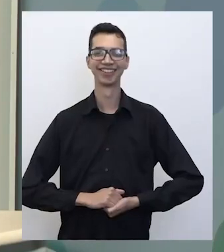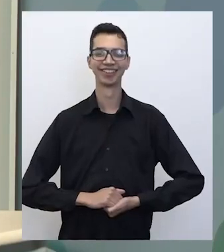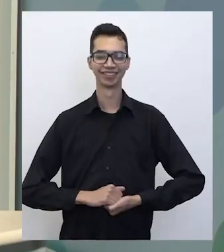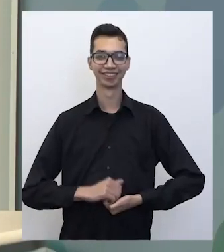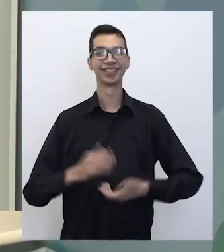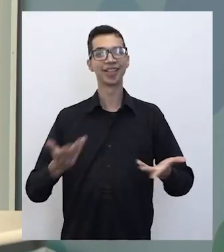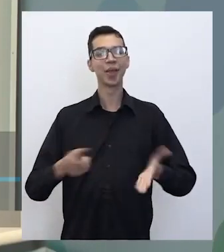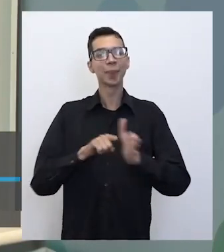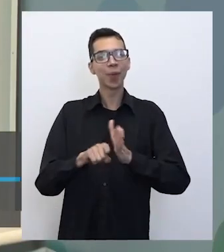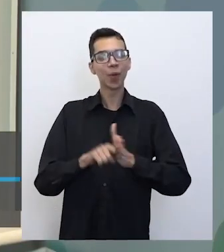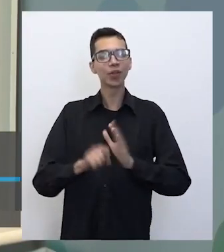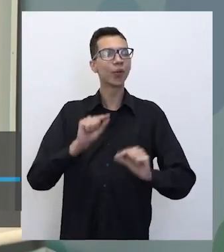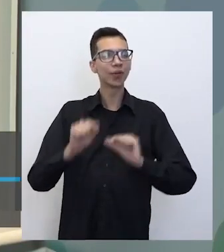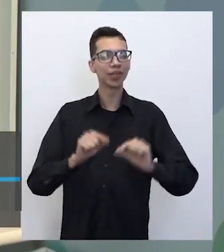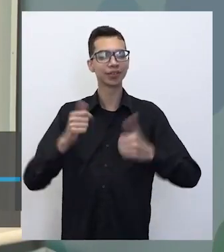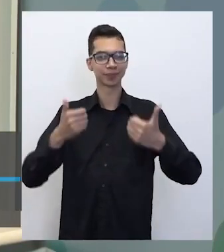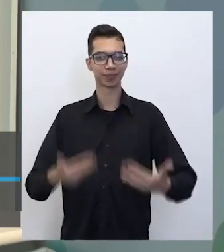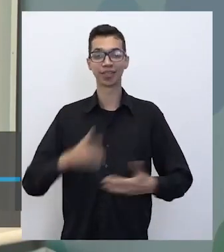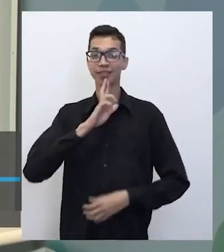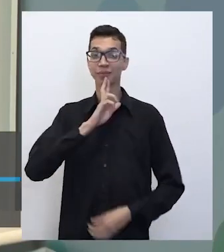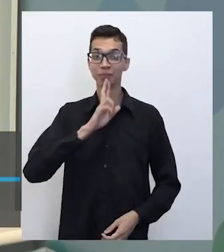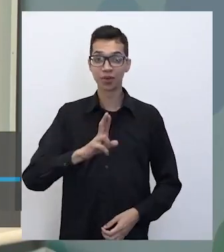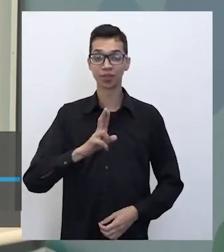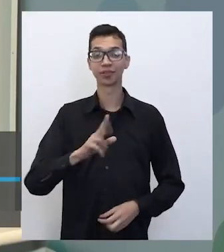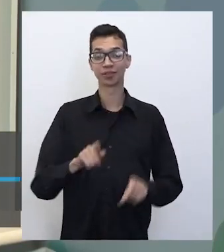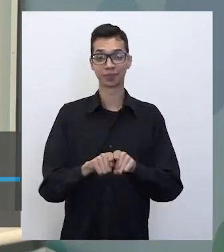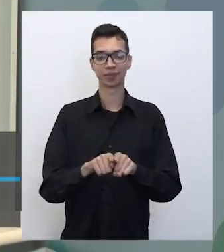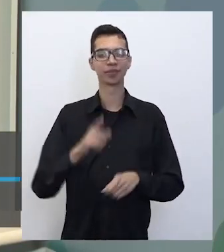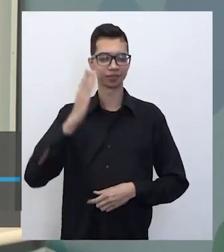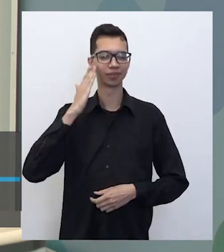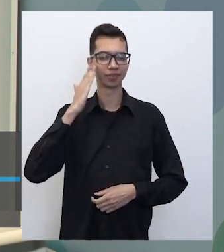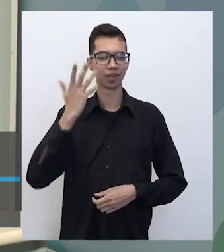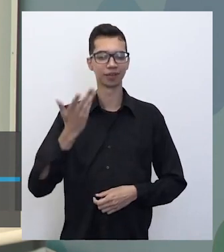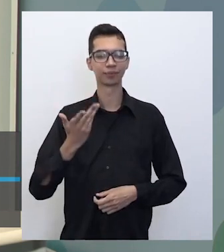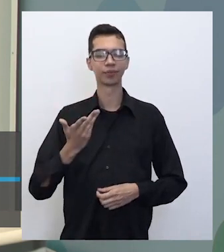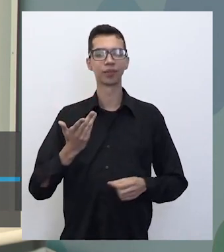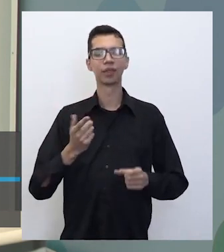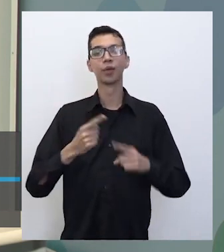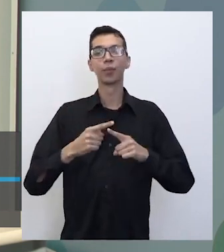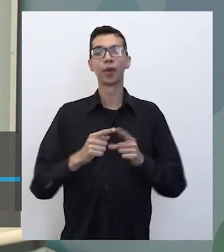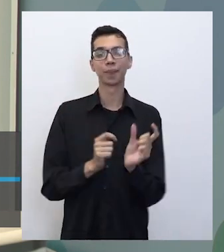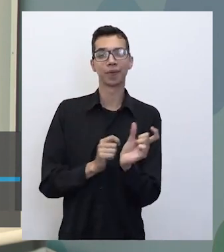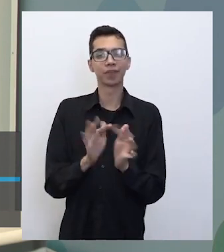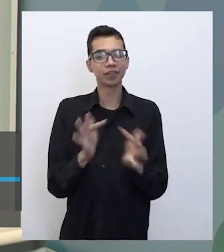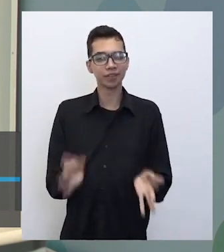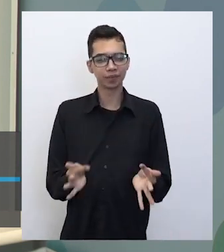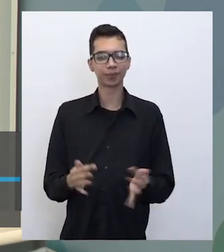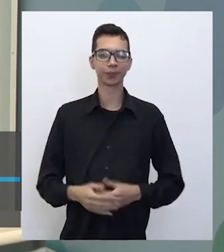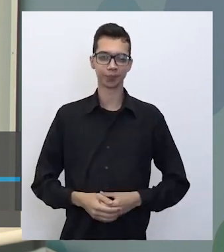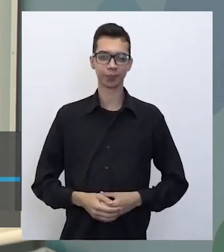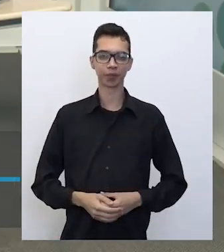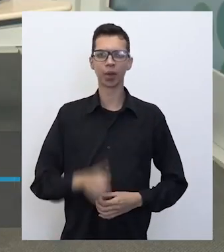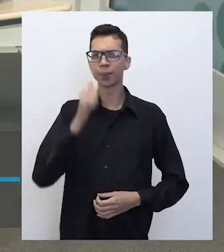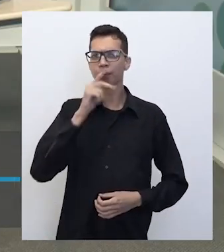A pergunta foi bem direta e a resposta tem que ser bem direta também, porque são duas palavras bem simplesinhas. Professora Tayana, os alunos conseguiram